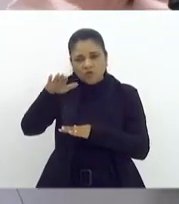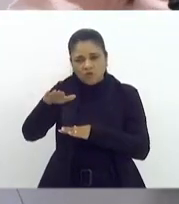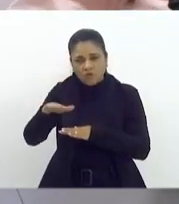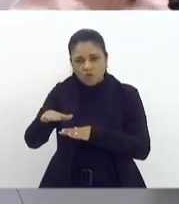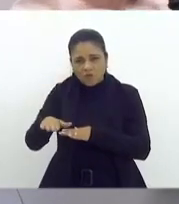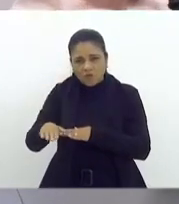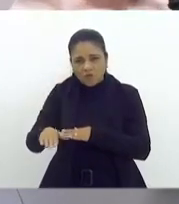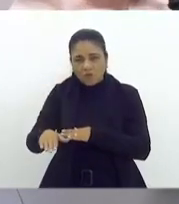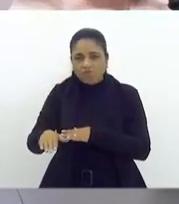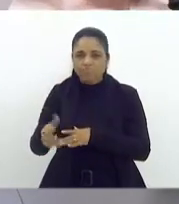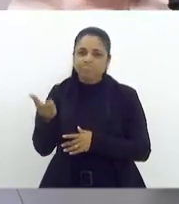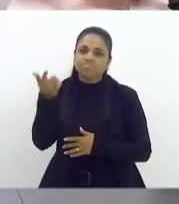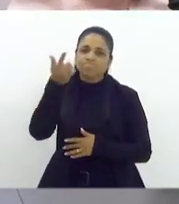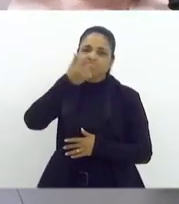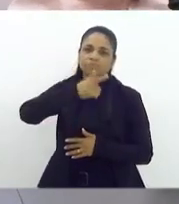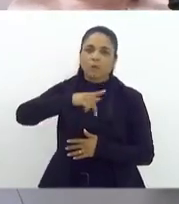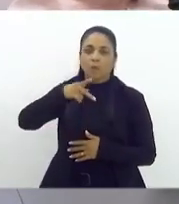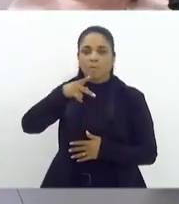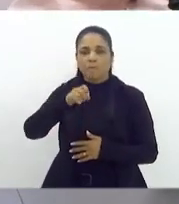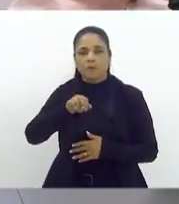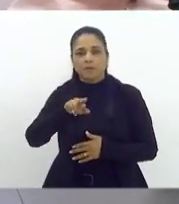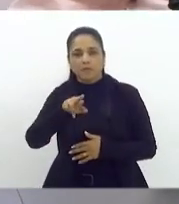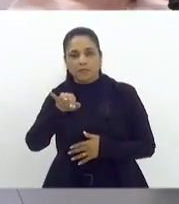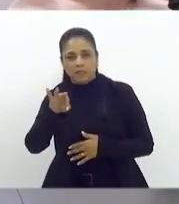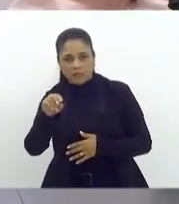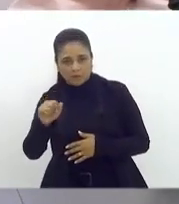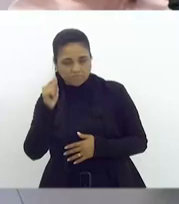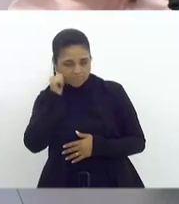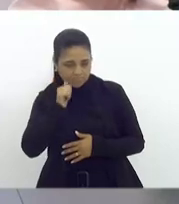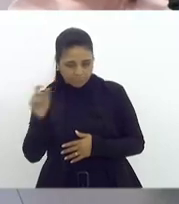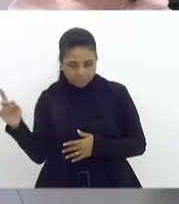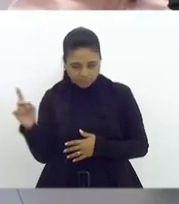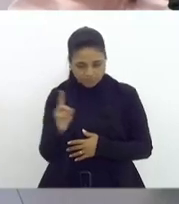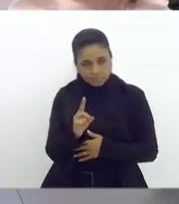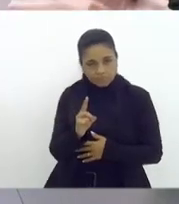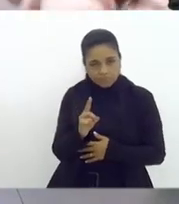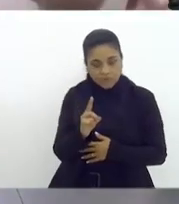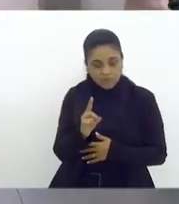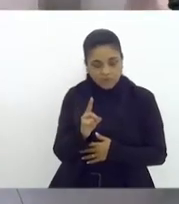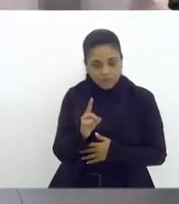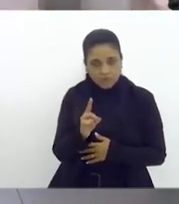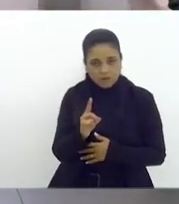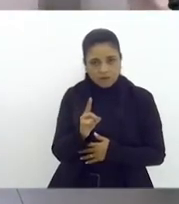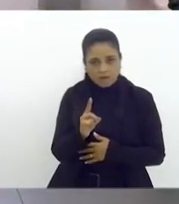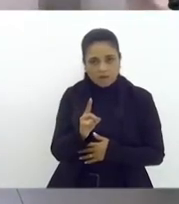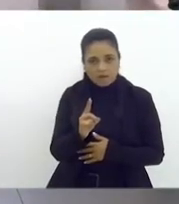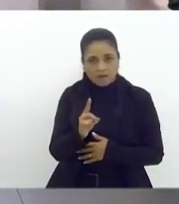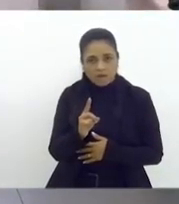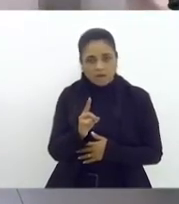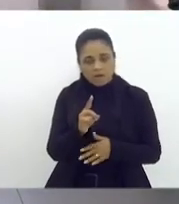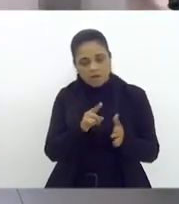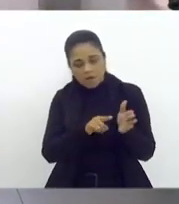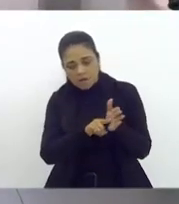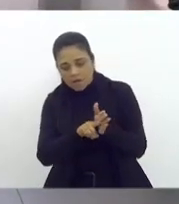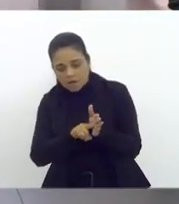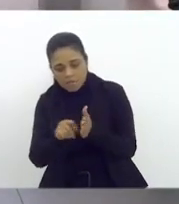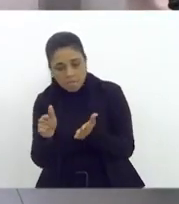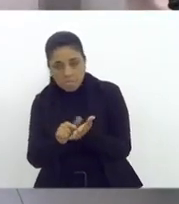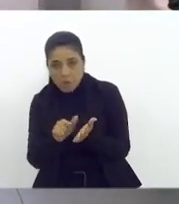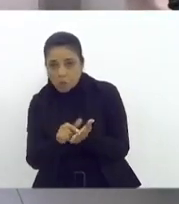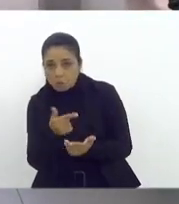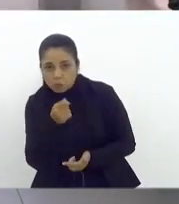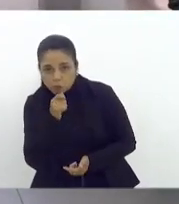a gente conseguiu que uma perita da Polícia Civil chegasse lá e quando ela chega ela chegou sem papel